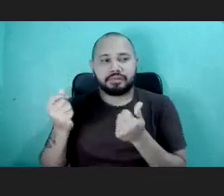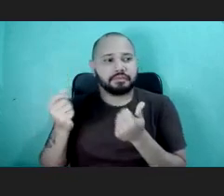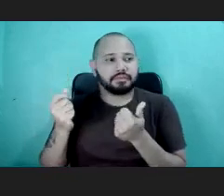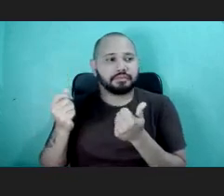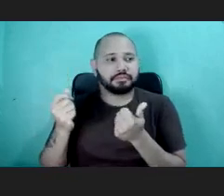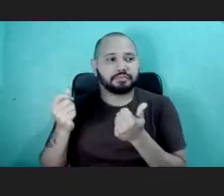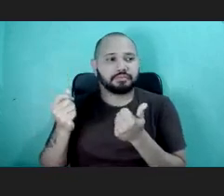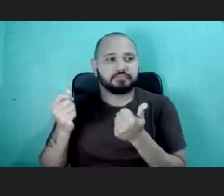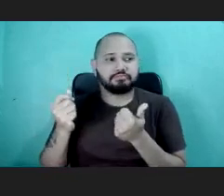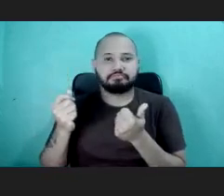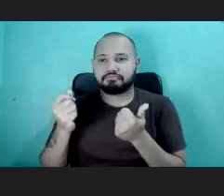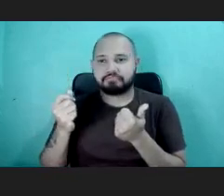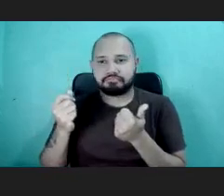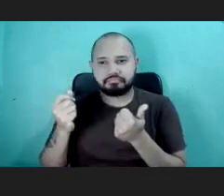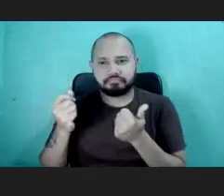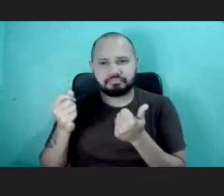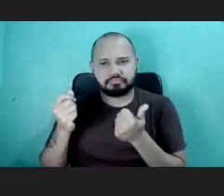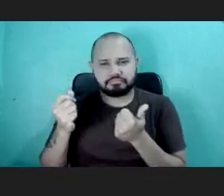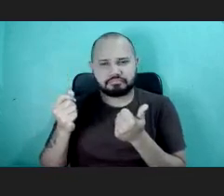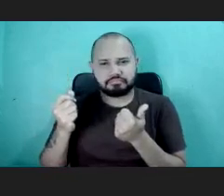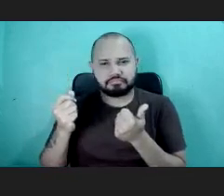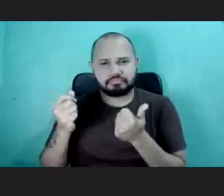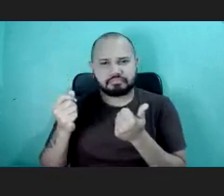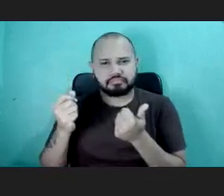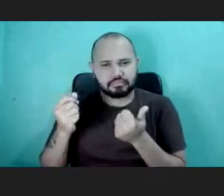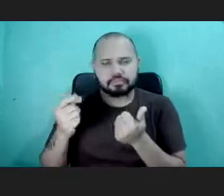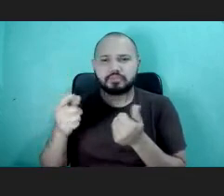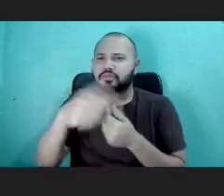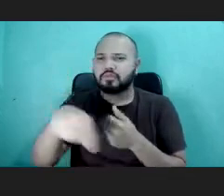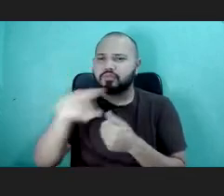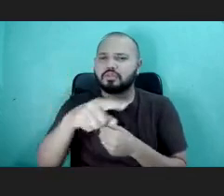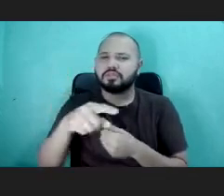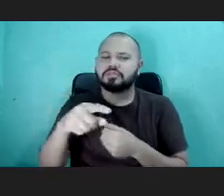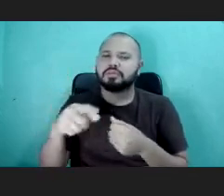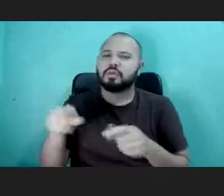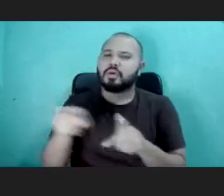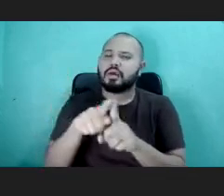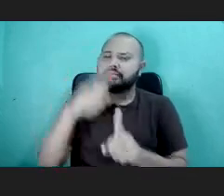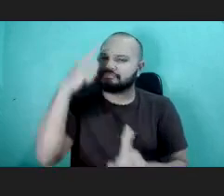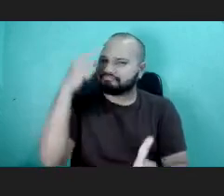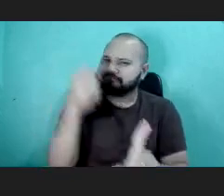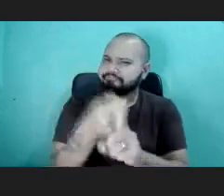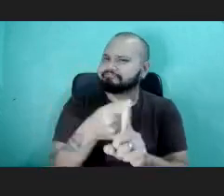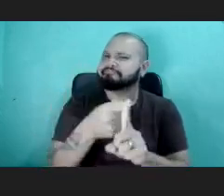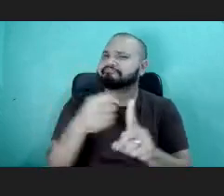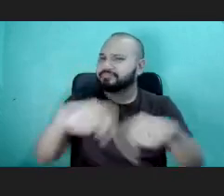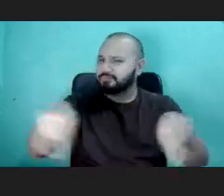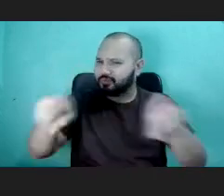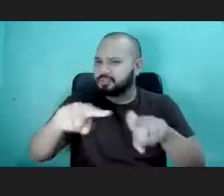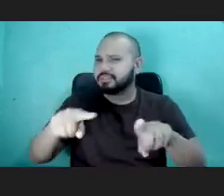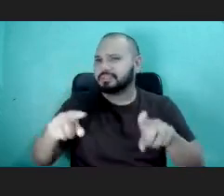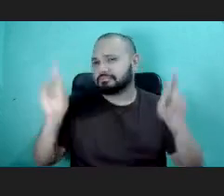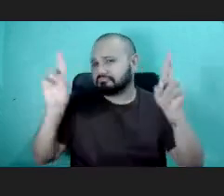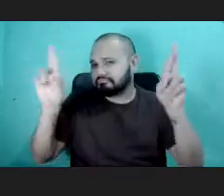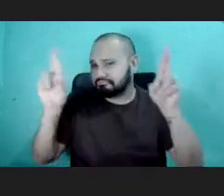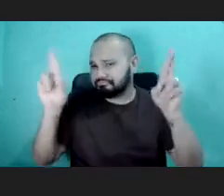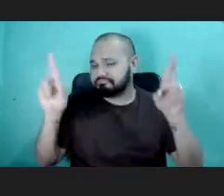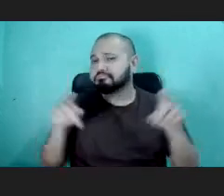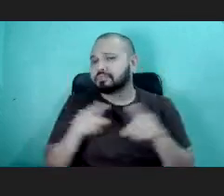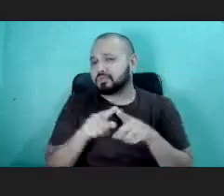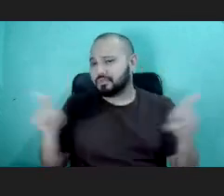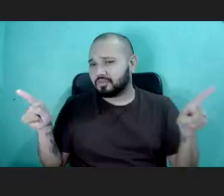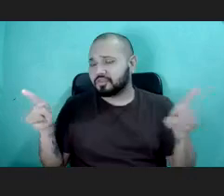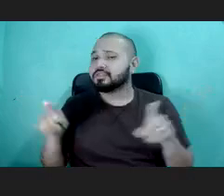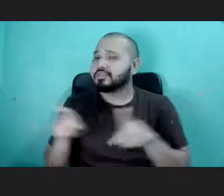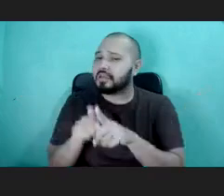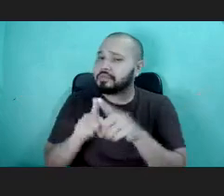que elas tenham produzido aí, né? Que elas tenham reverberado alguma coisa. Eu espero que de certa forma, eu tenha